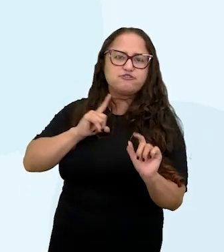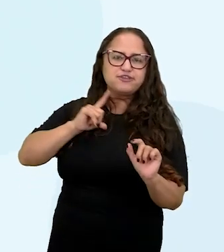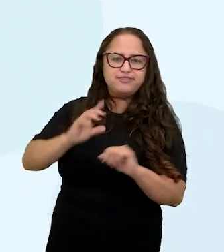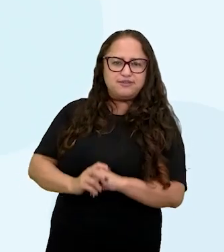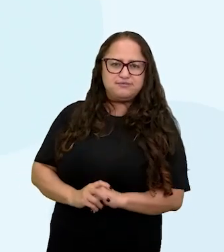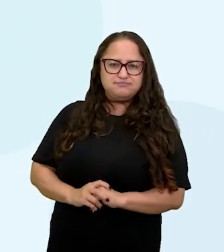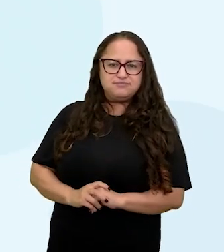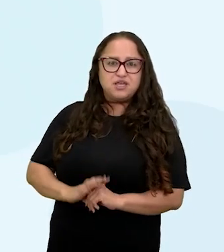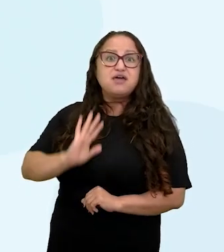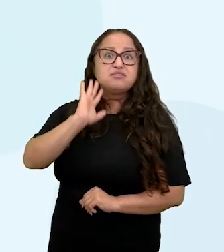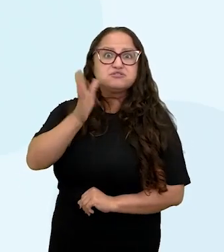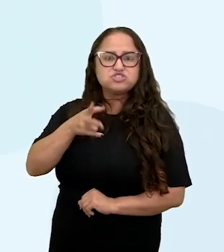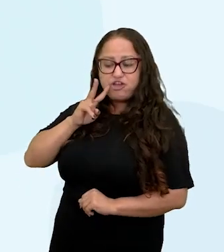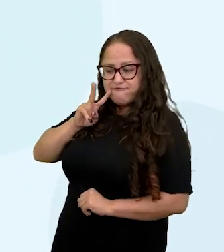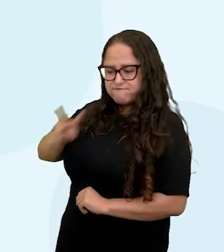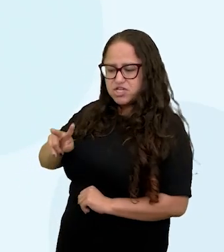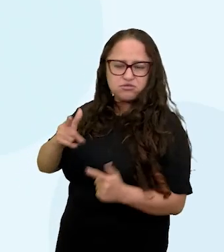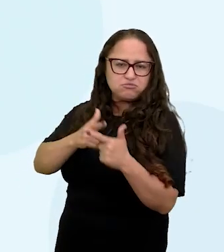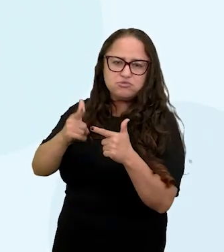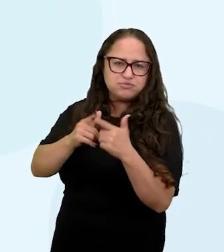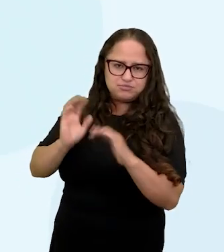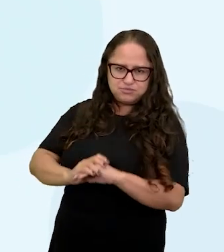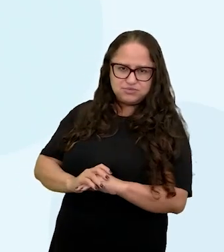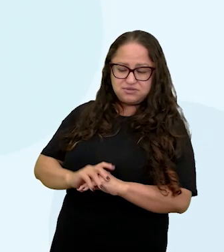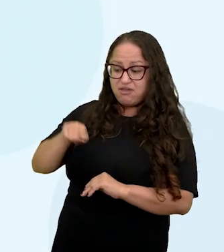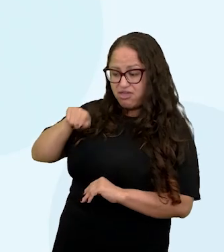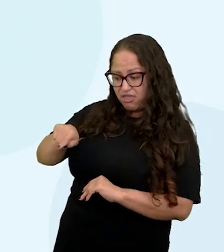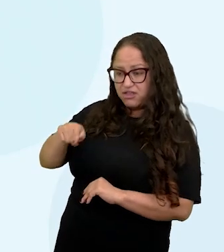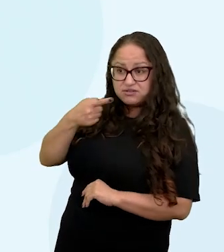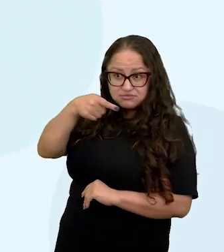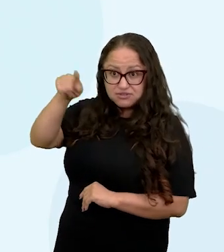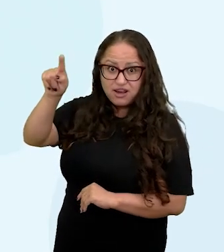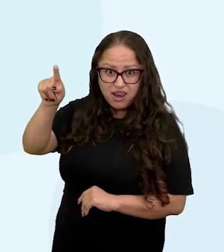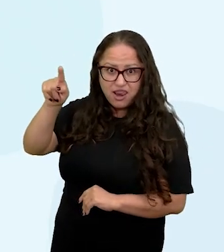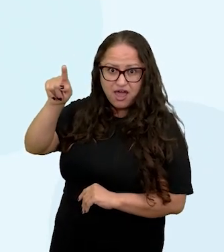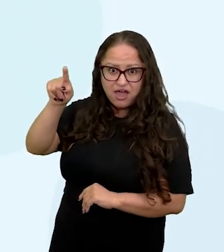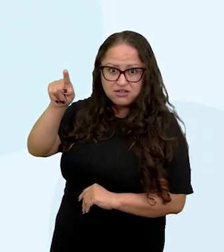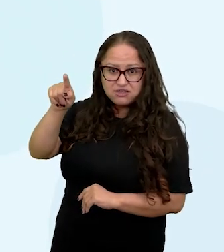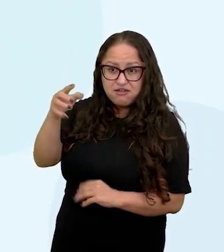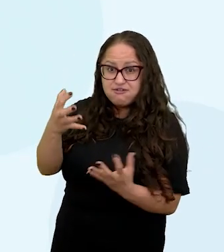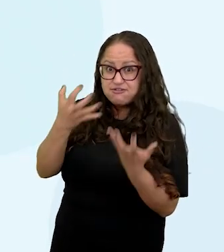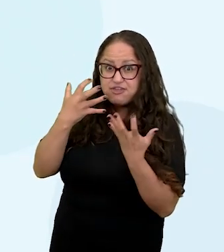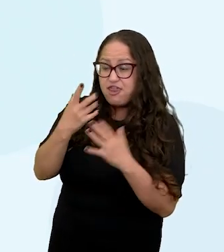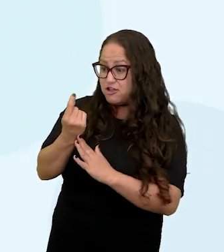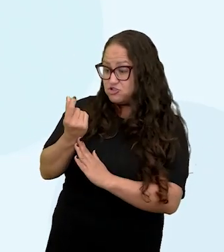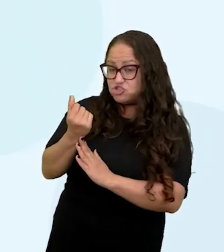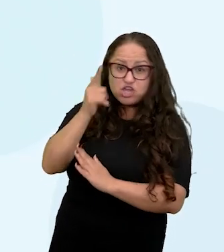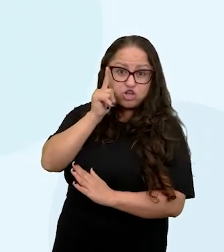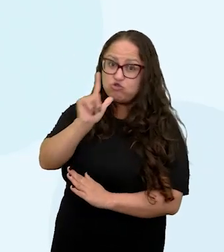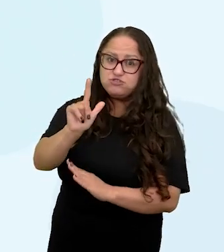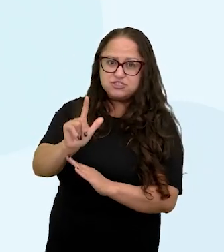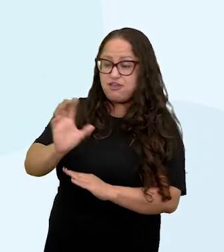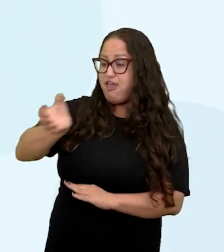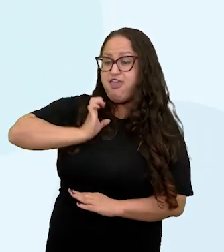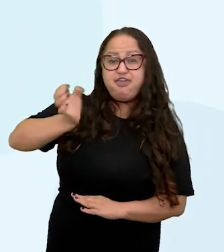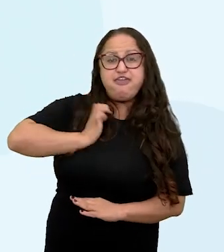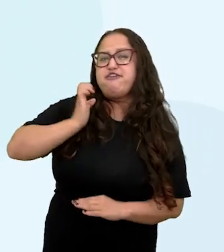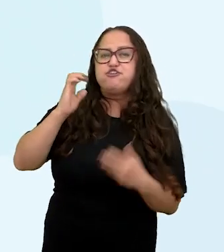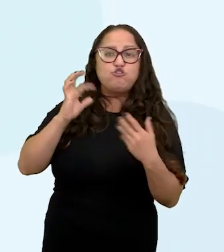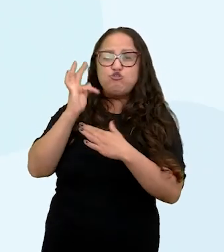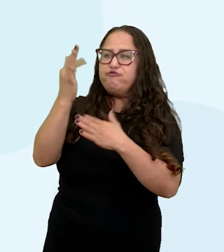um problema, a gente já olha para ele como ele está indo lá com o interesse de ganhar dinheiro, de ficar rico,